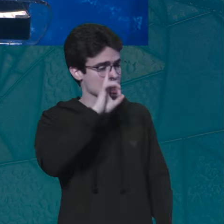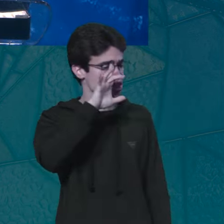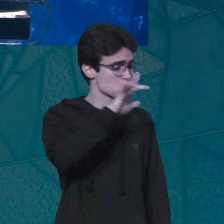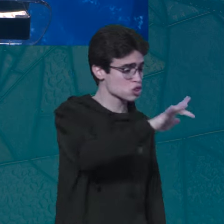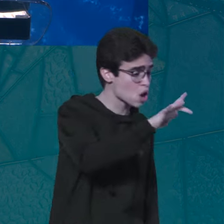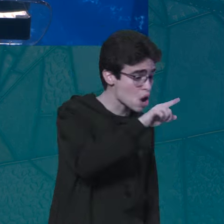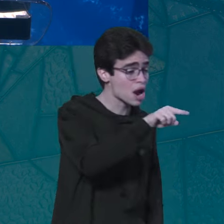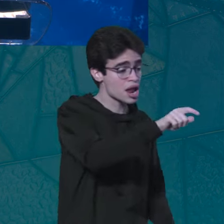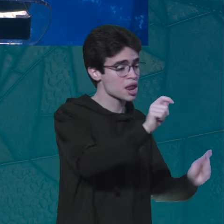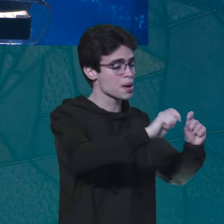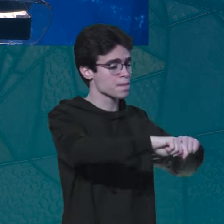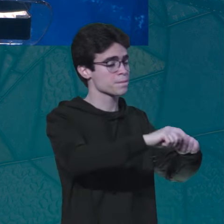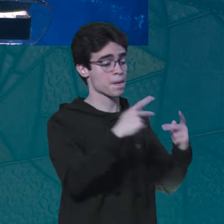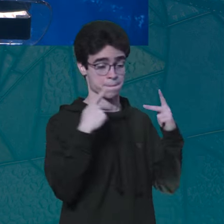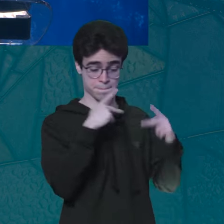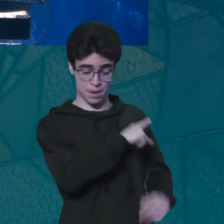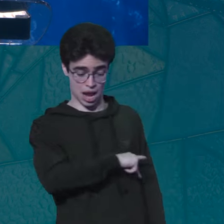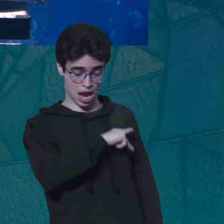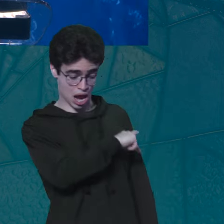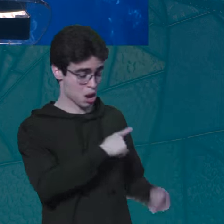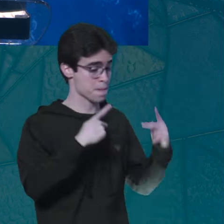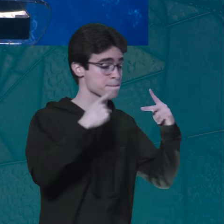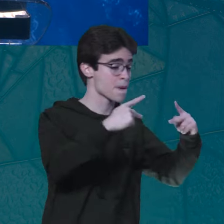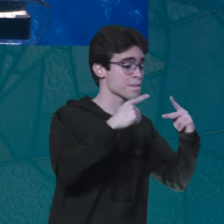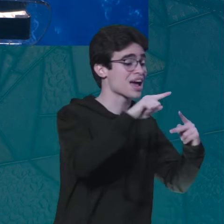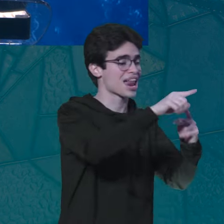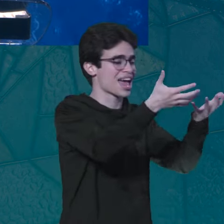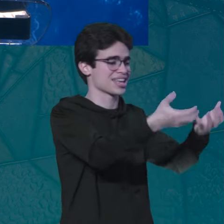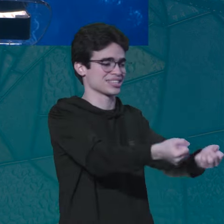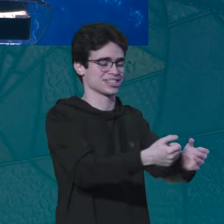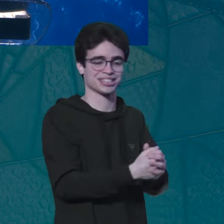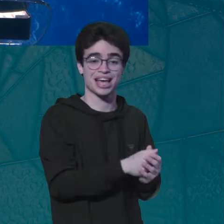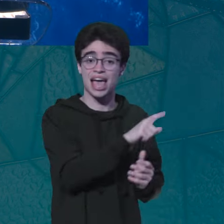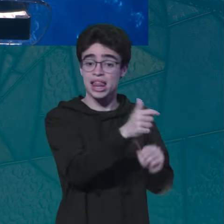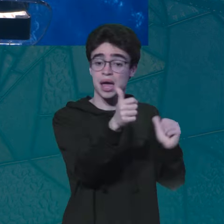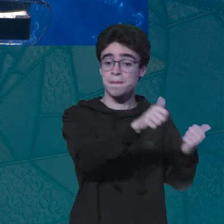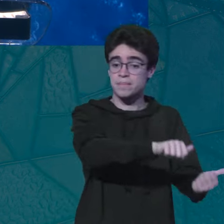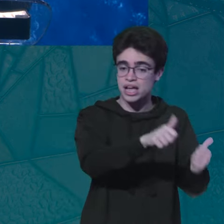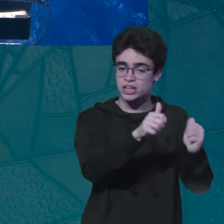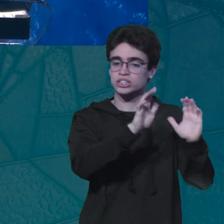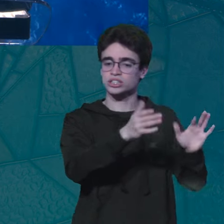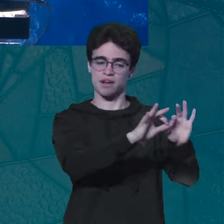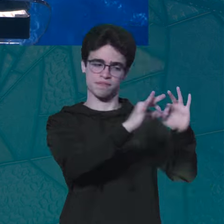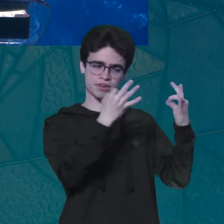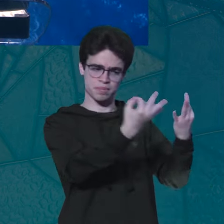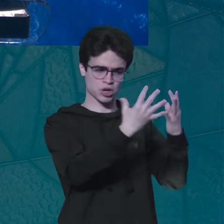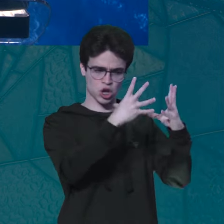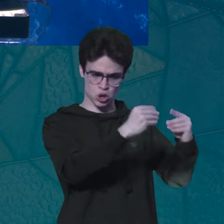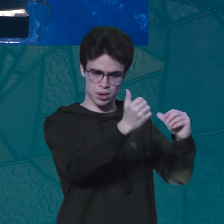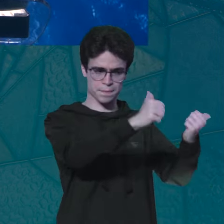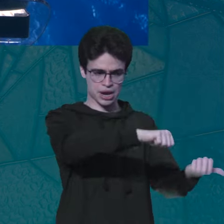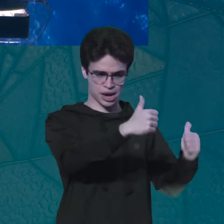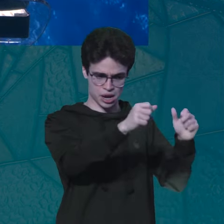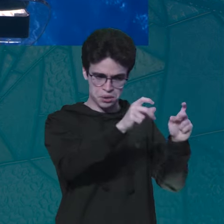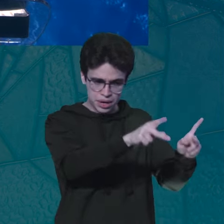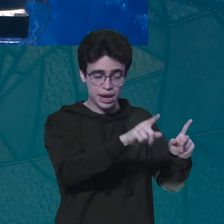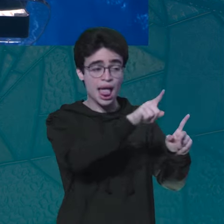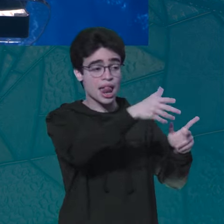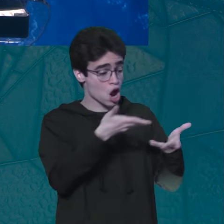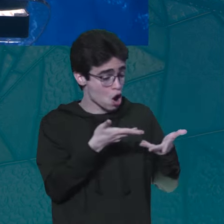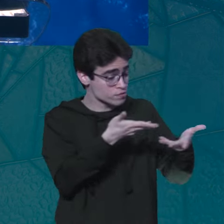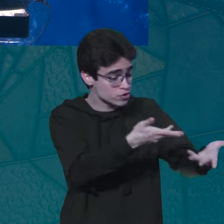para atender a mensagem de Paulo. Tendo sido batizada, bem como os de sua casa, ela nos convidou, dizendo: